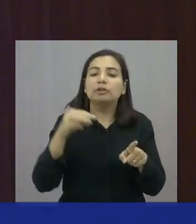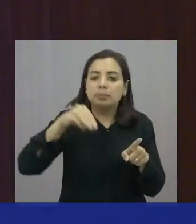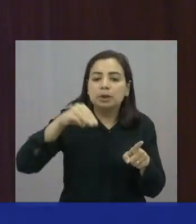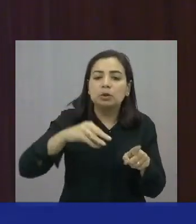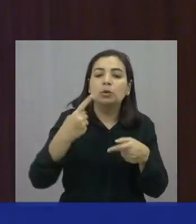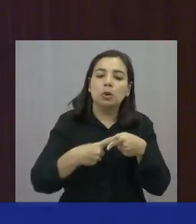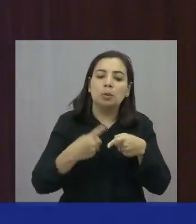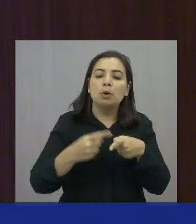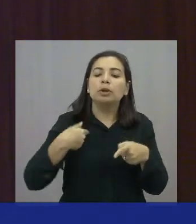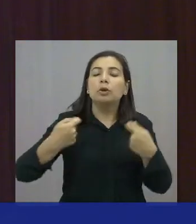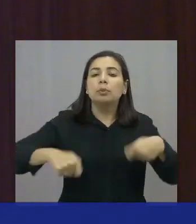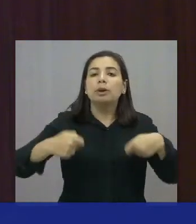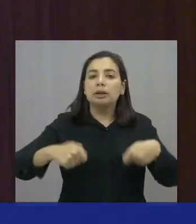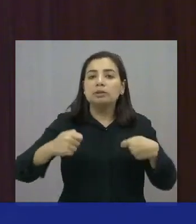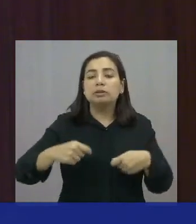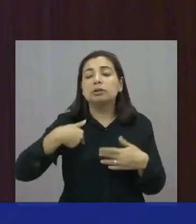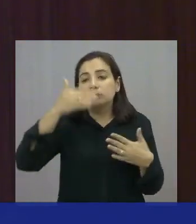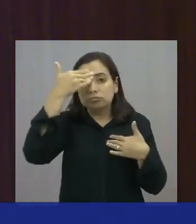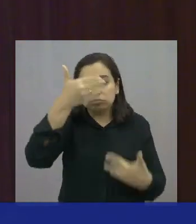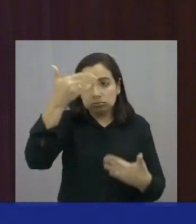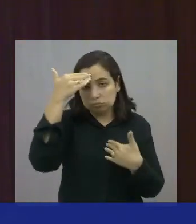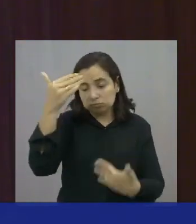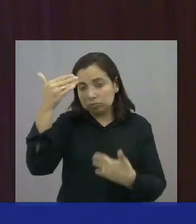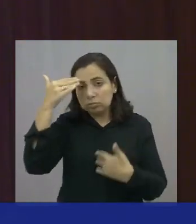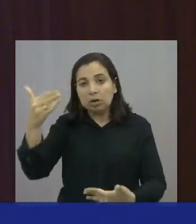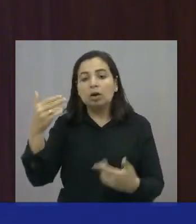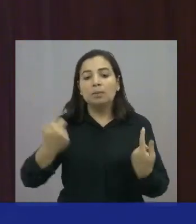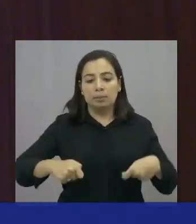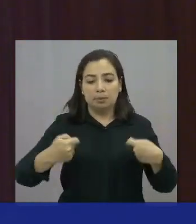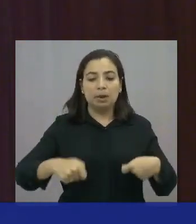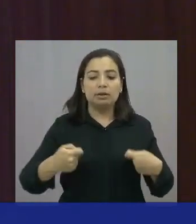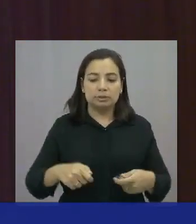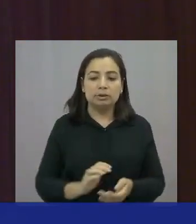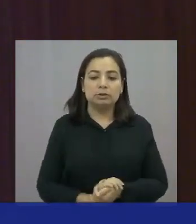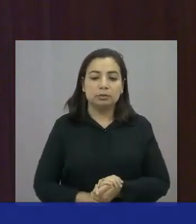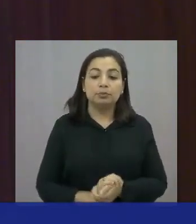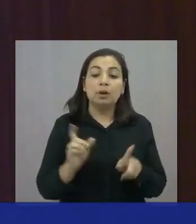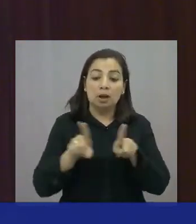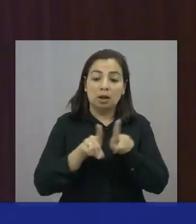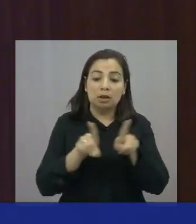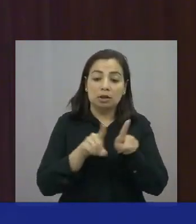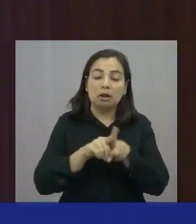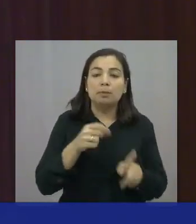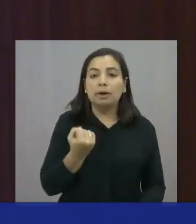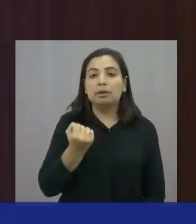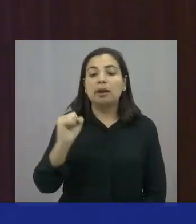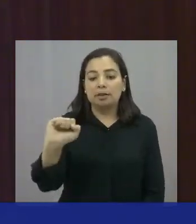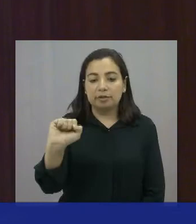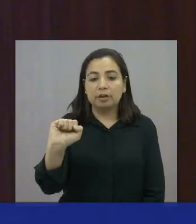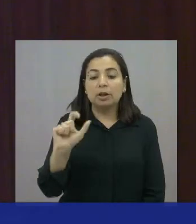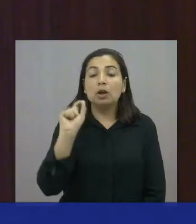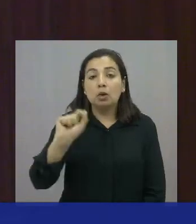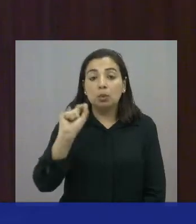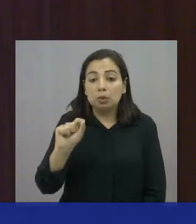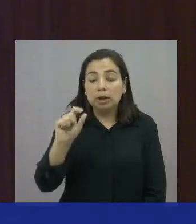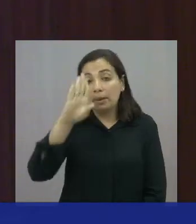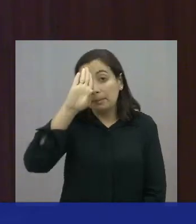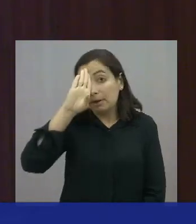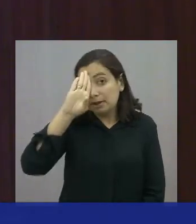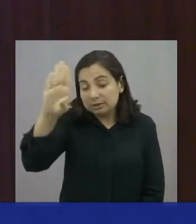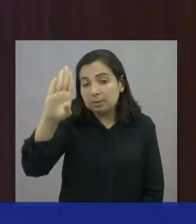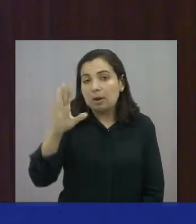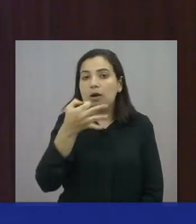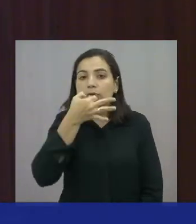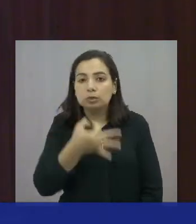fazer alguns agradecimentos. E nós vamos defender a nossa principal sugestão